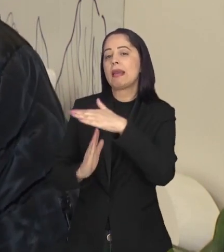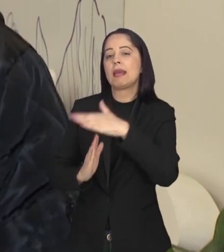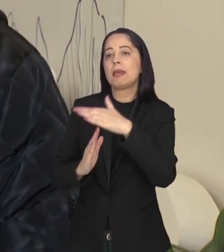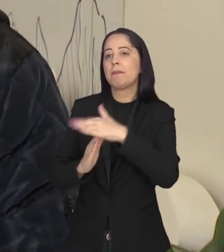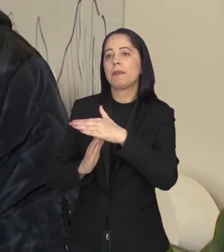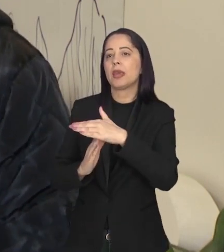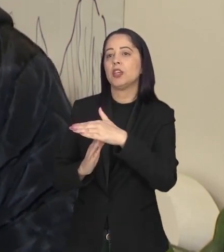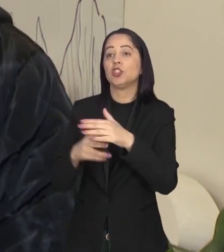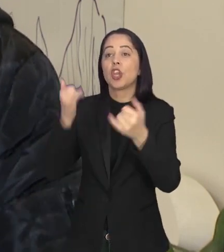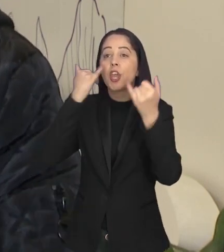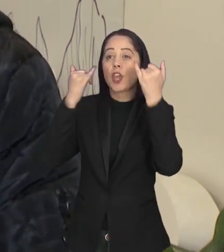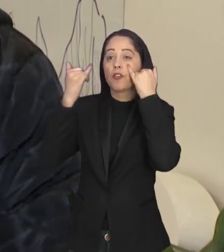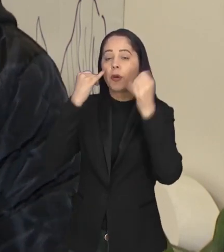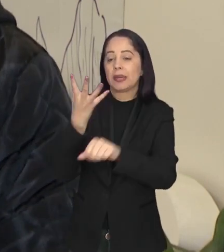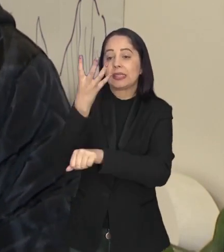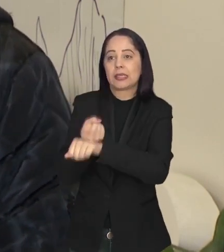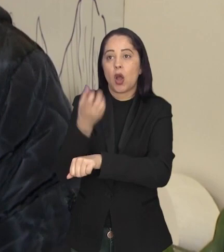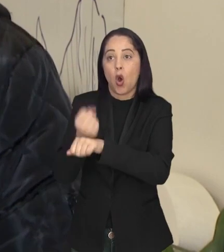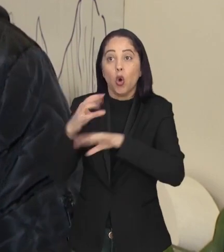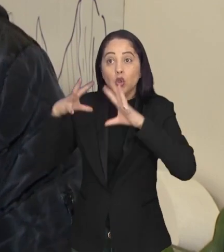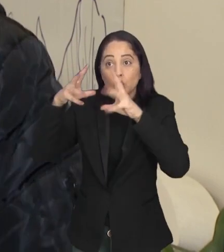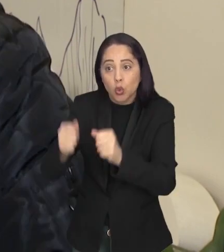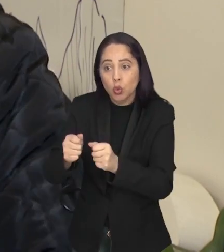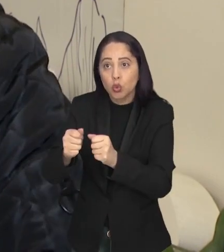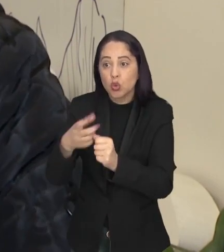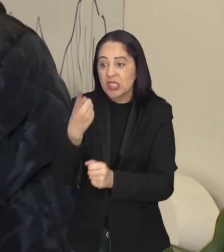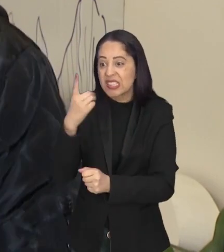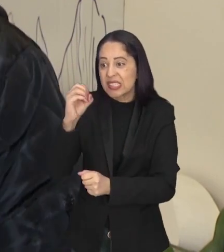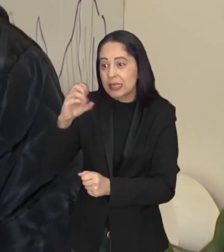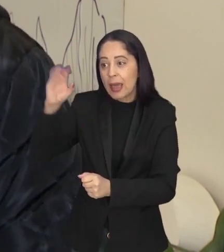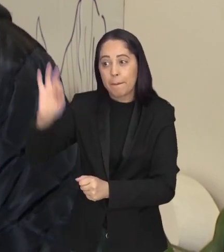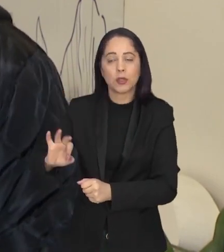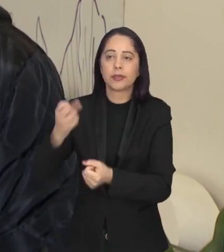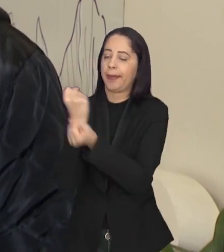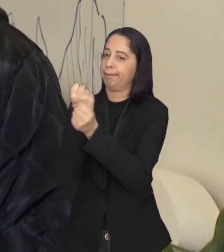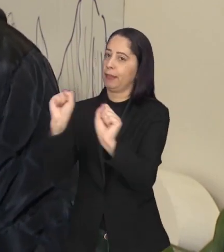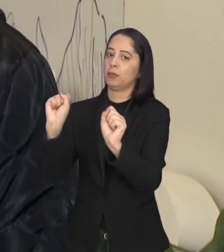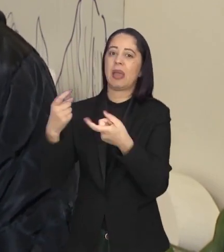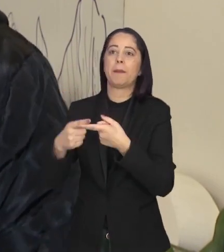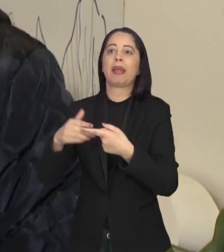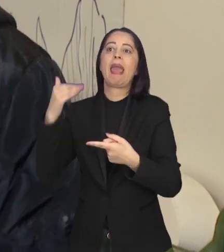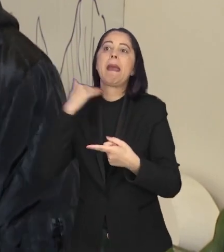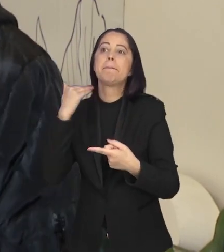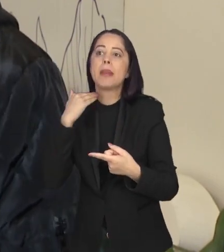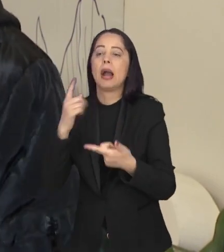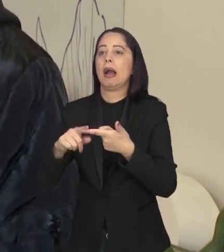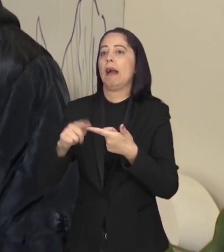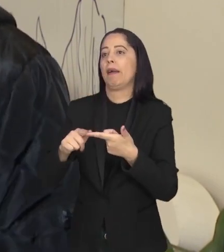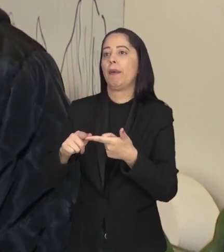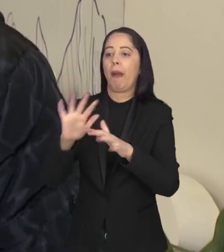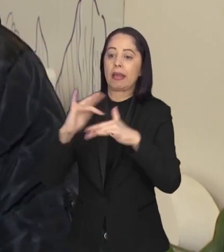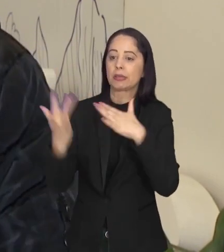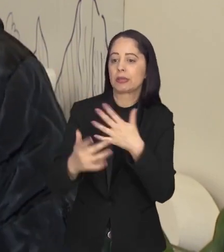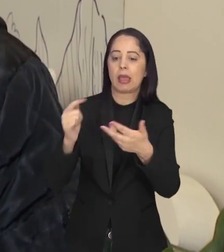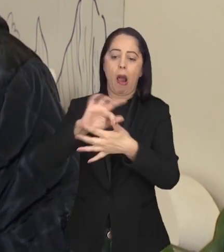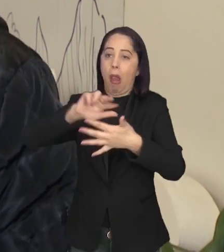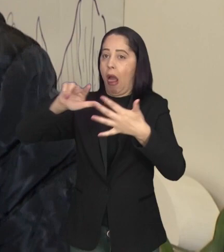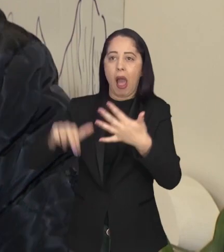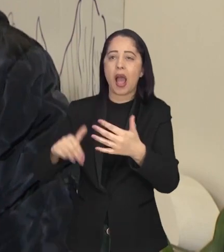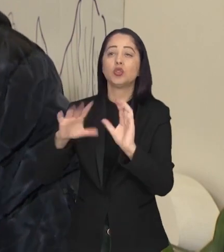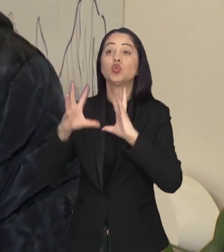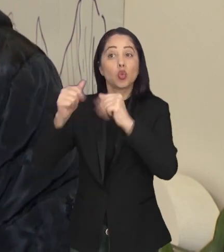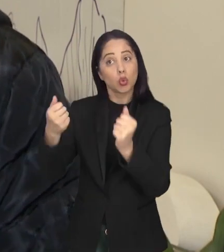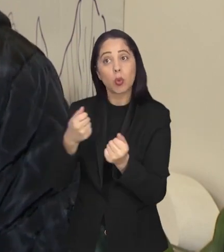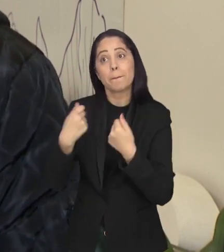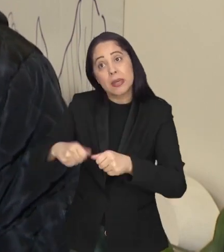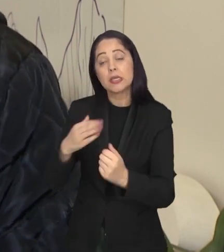uma limitação de armazenamento de informação. A gente não consegue guardar senha para tudo. Até porque hoje em dia é senha para banco, senha para rede social, A, B, C,